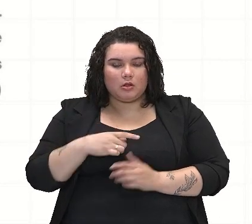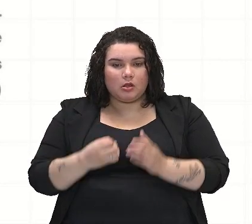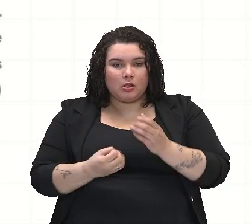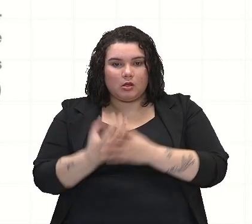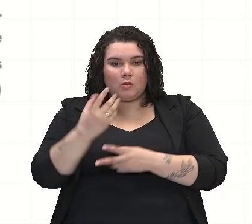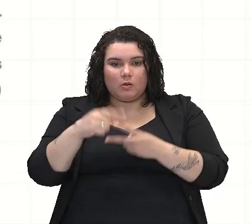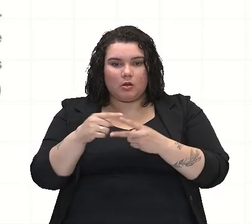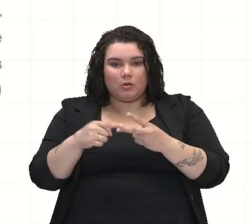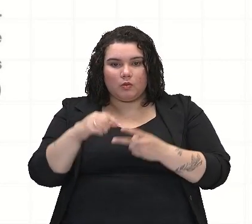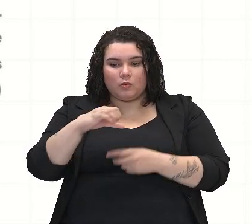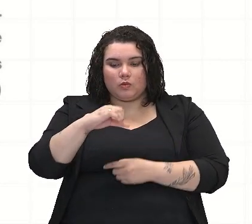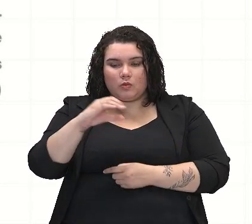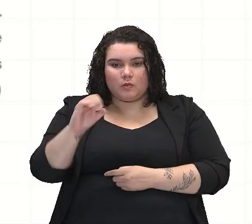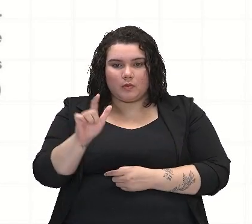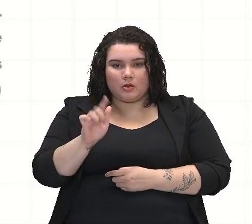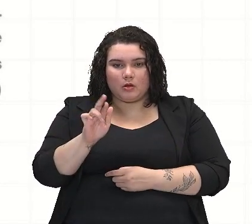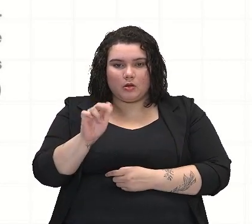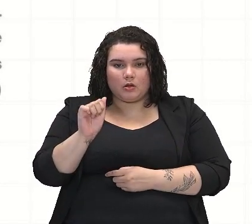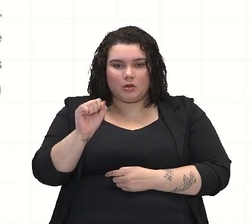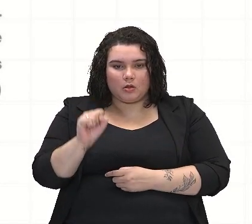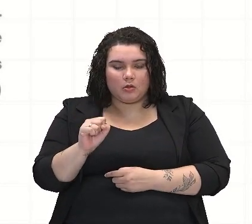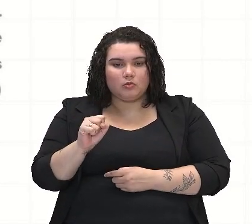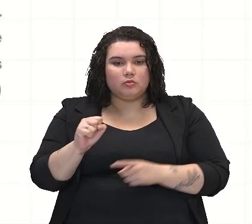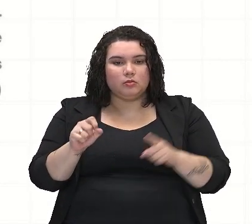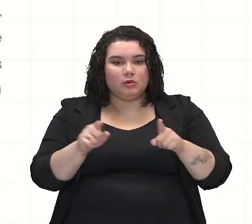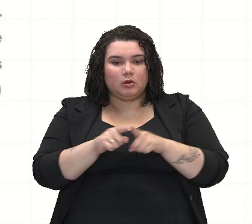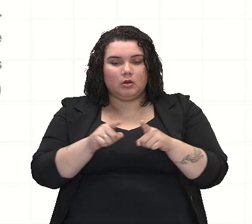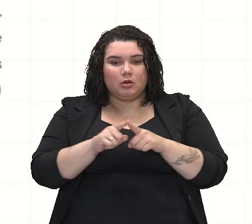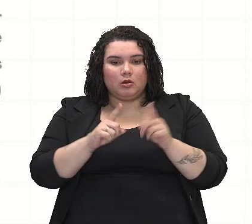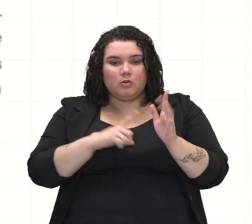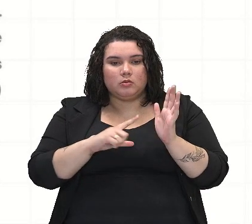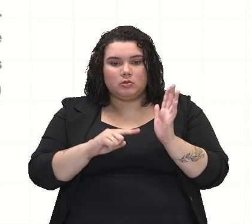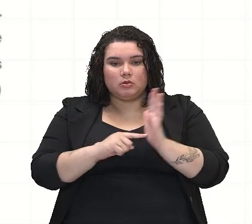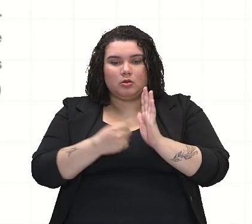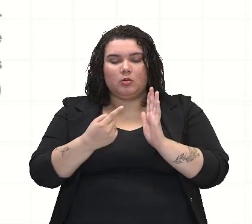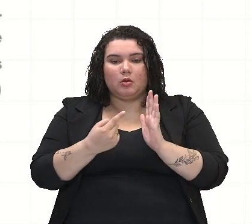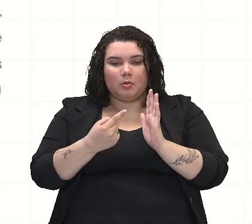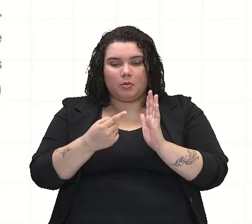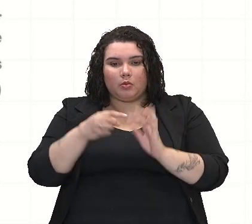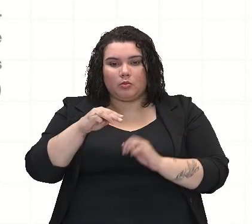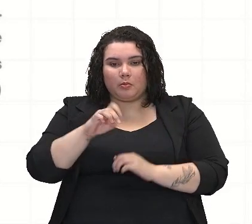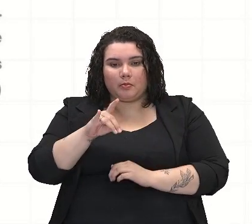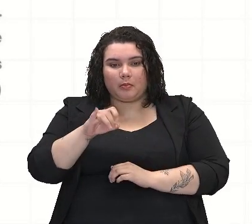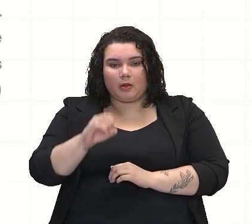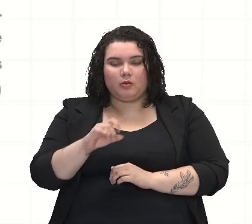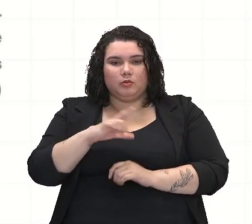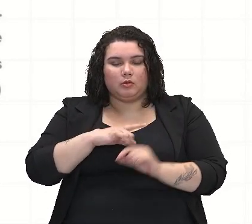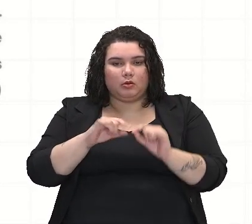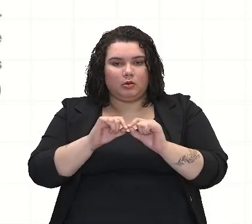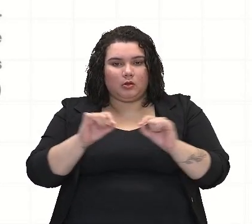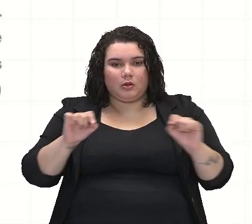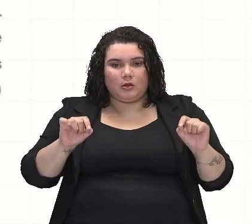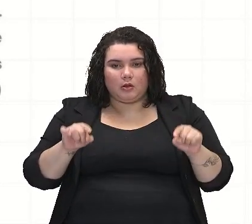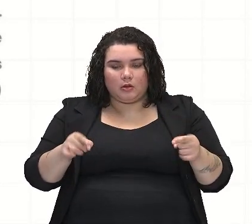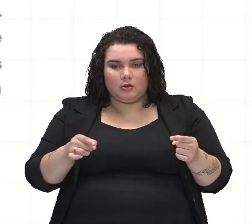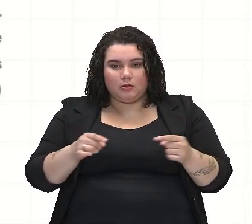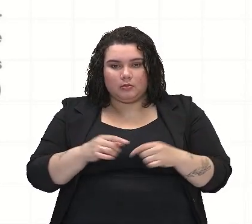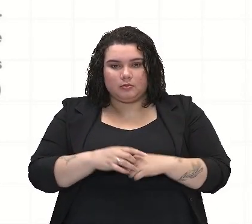reta e também intersecta, né, o segmento de reta no seu ponto médio,